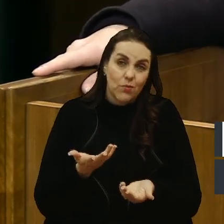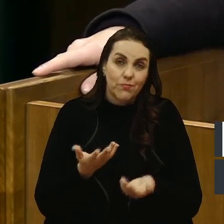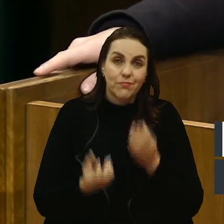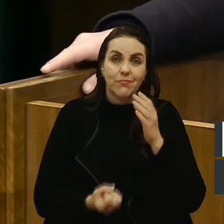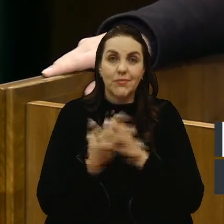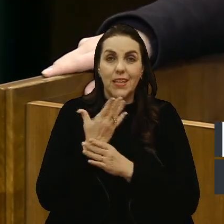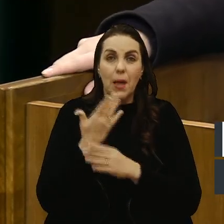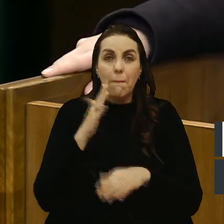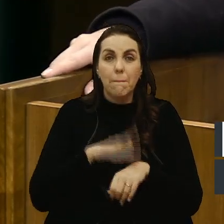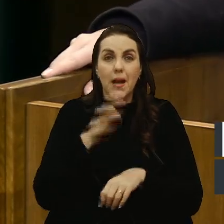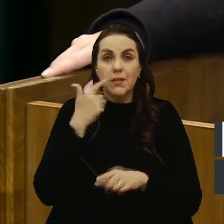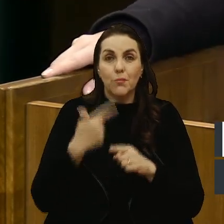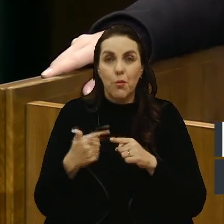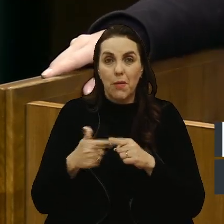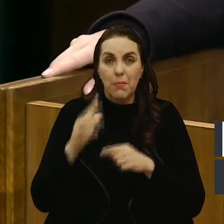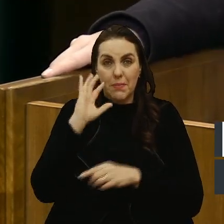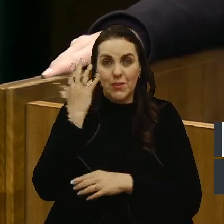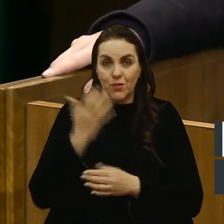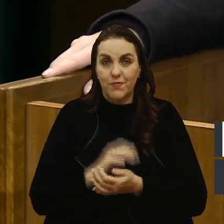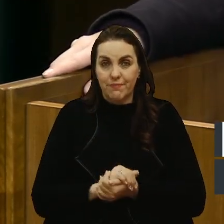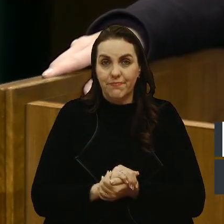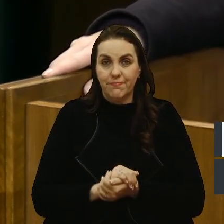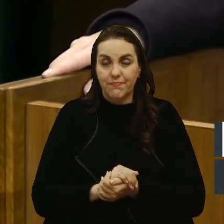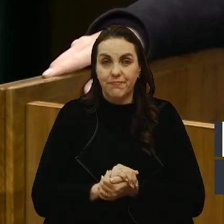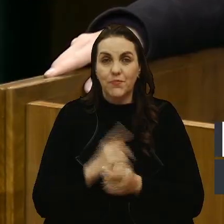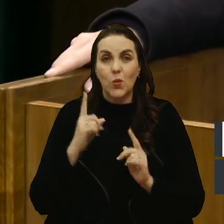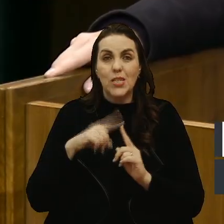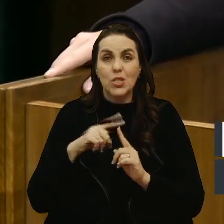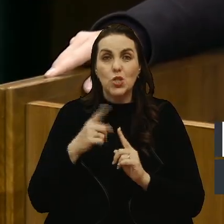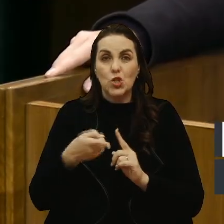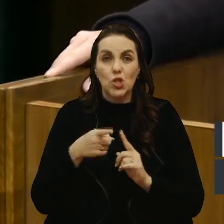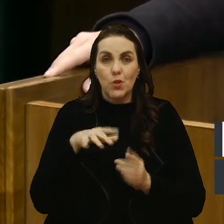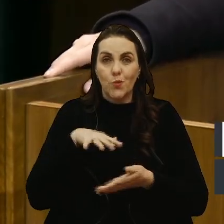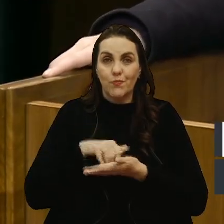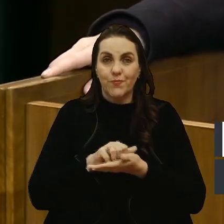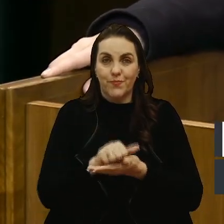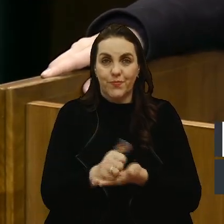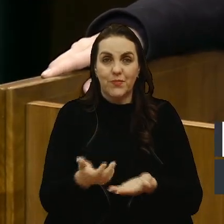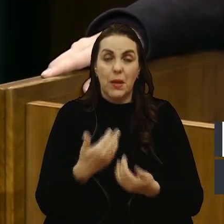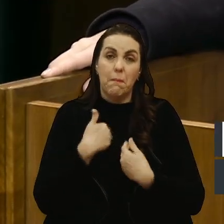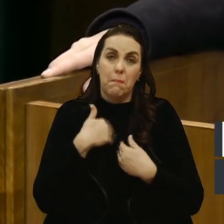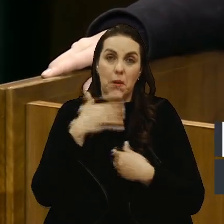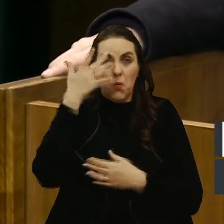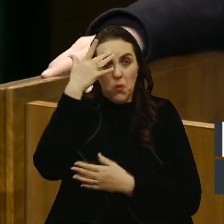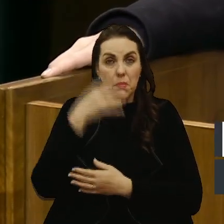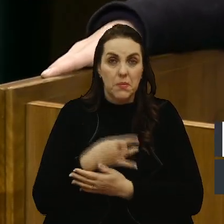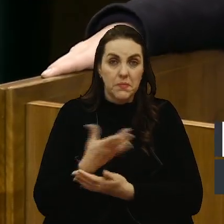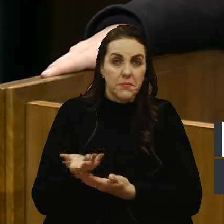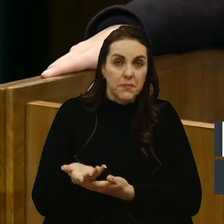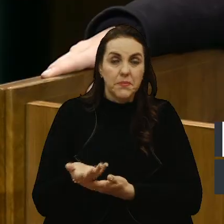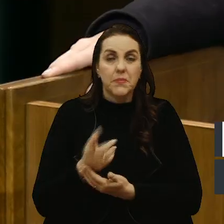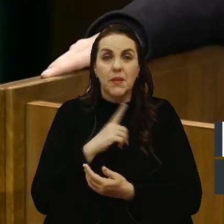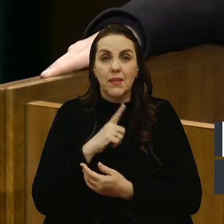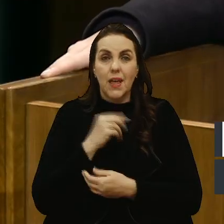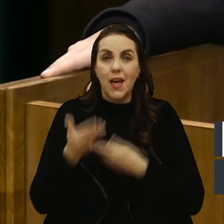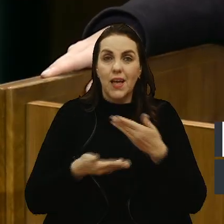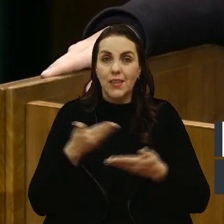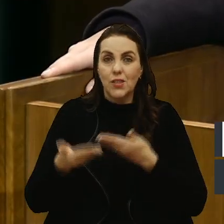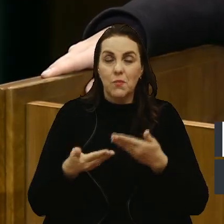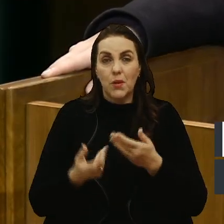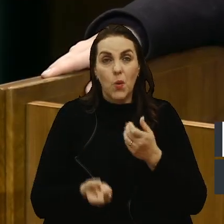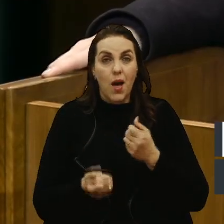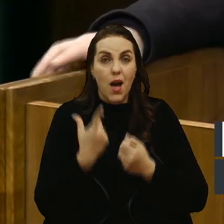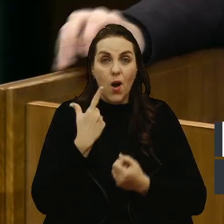mais problema para a gente resolver com esse tipo de regularização que, na minha concepção, busca atender o interesse de